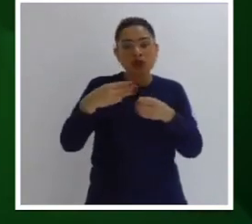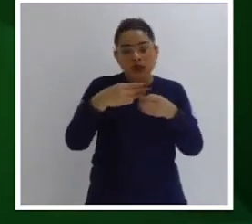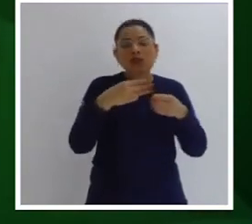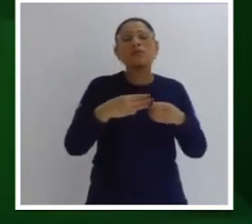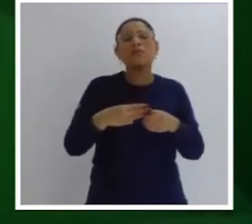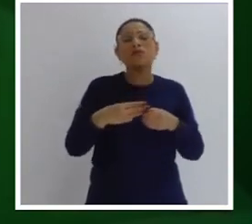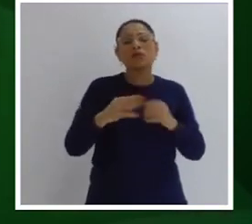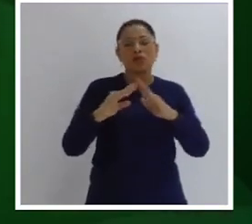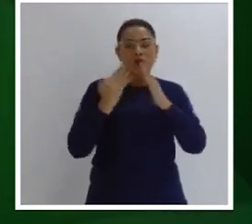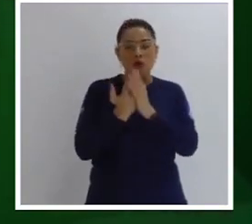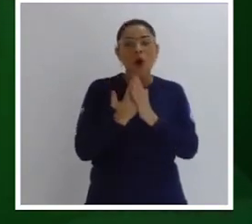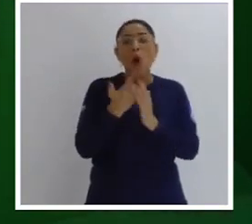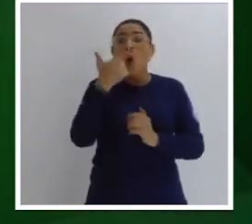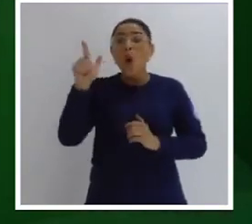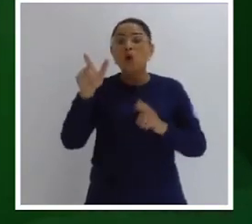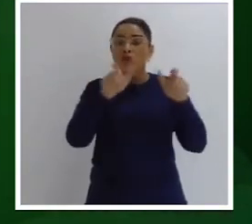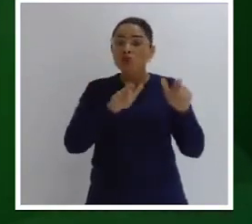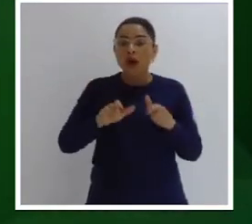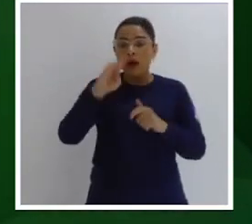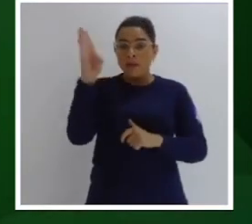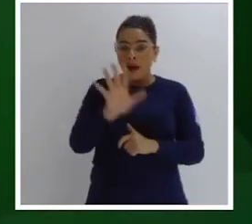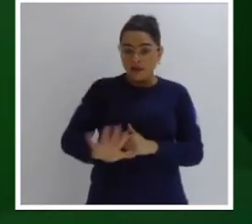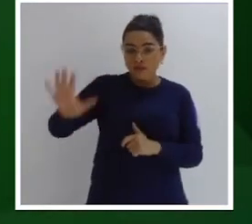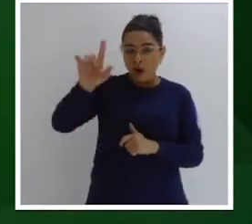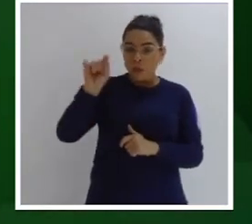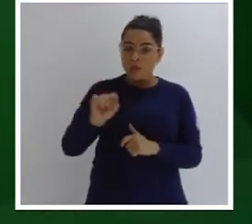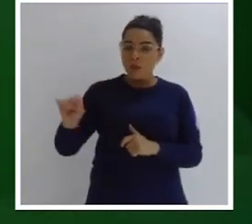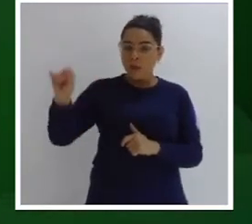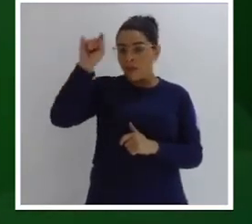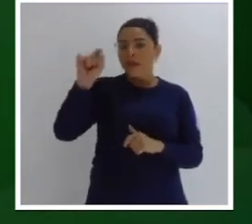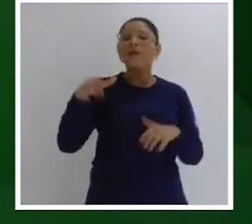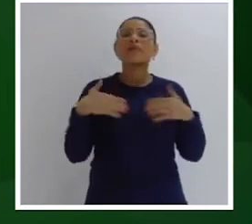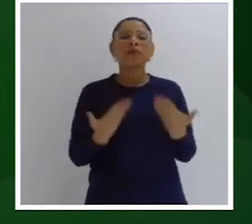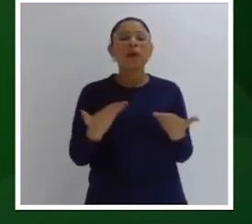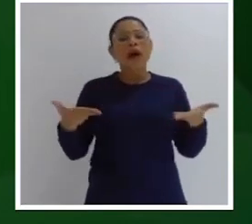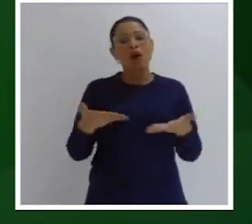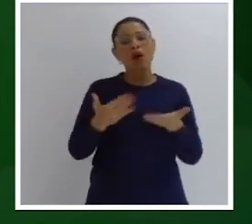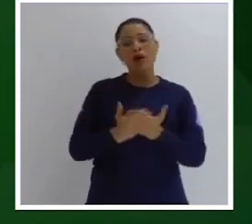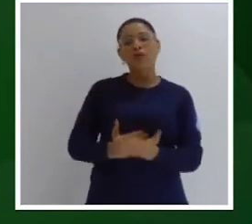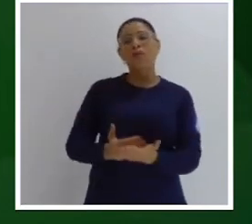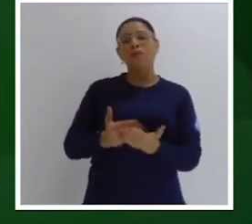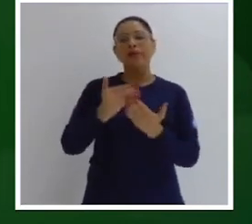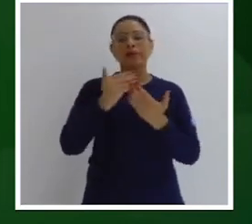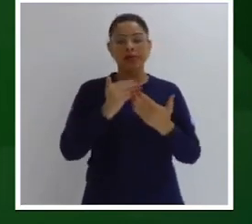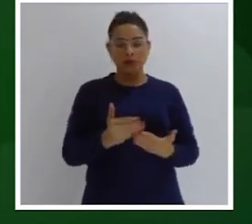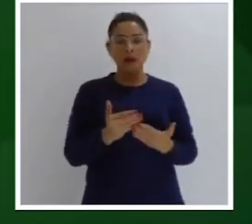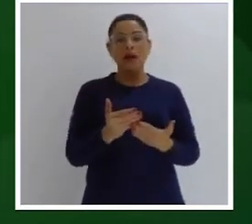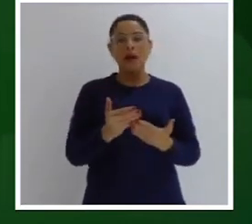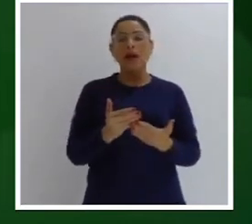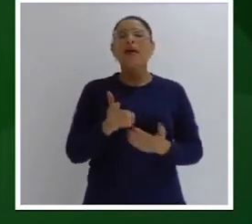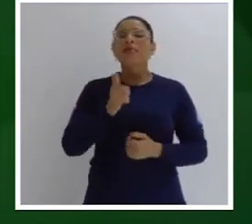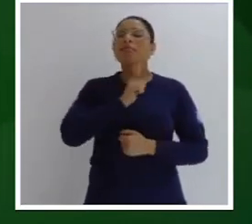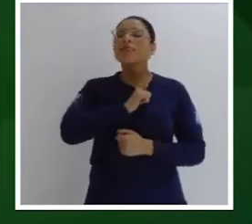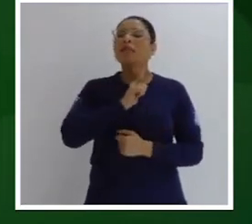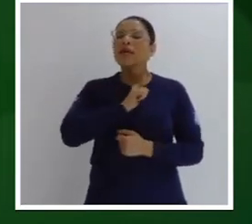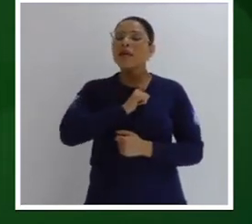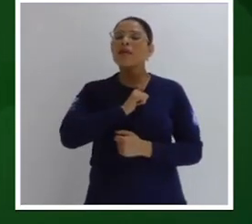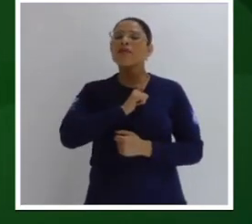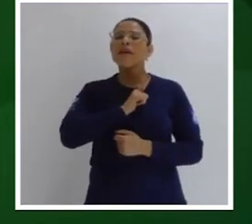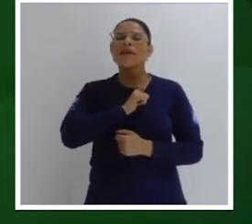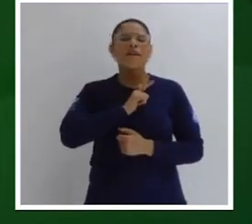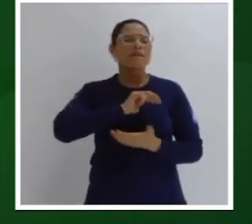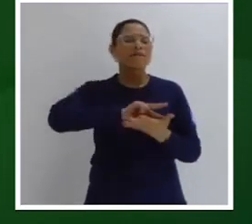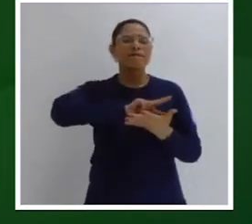em outros lugares do Brasil mas enfim eu tava dizendo então que nós vamos iniciar nós já temos recebido aqui várias questões